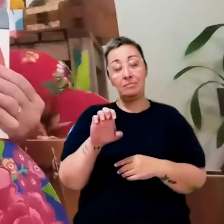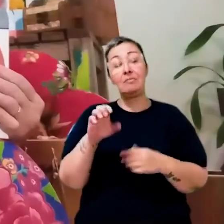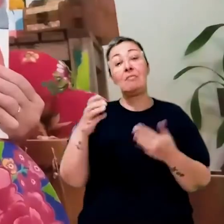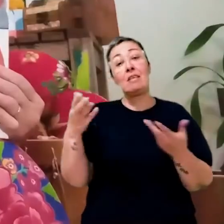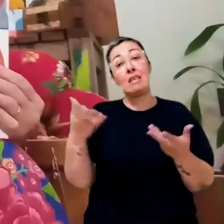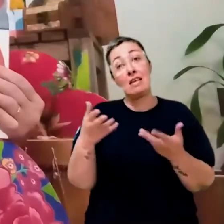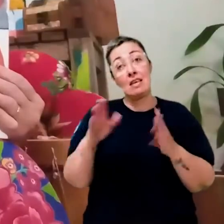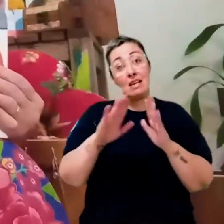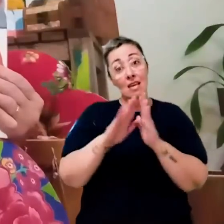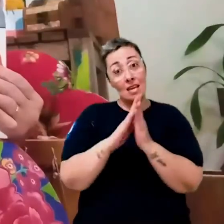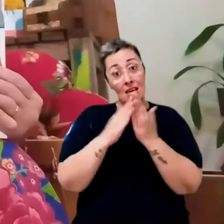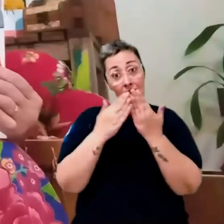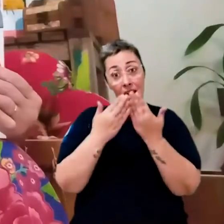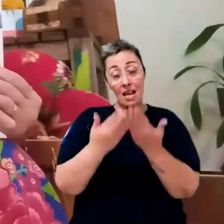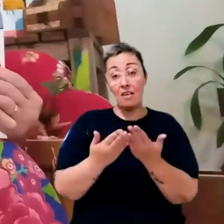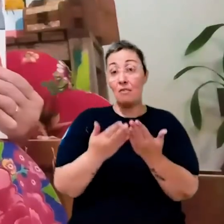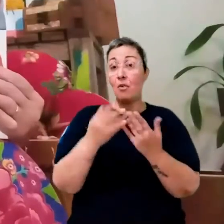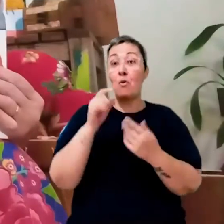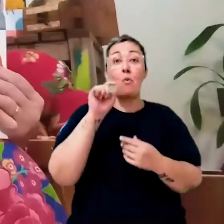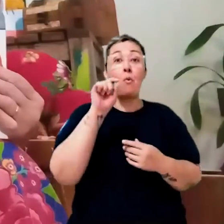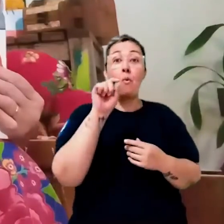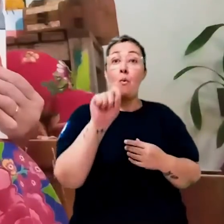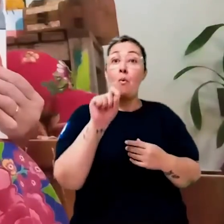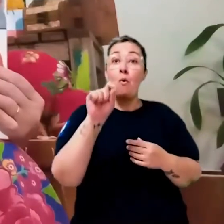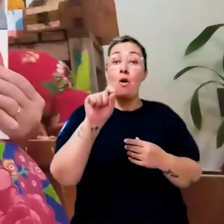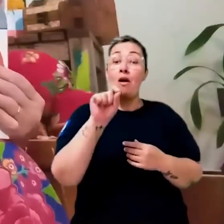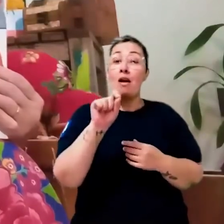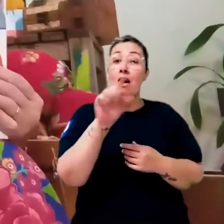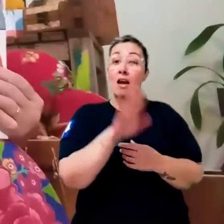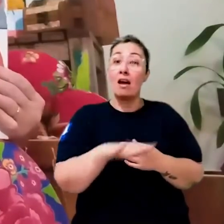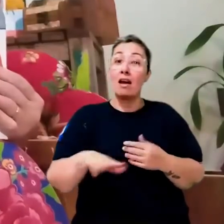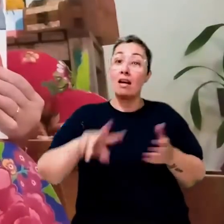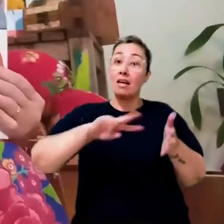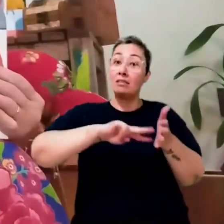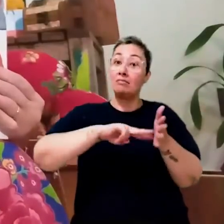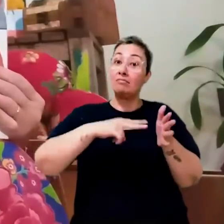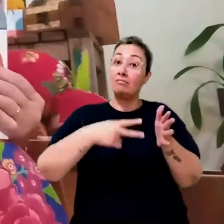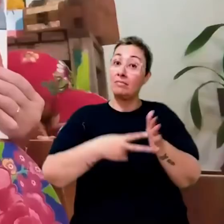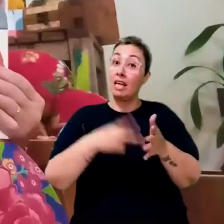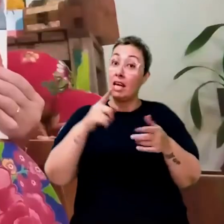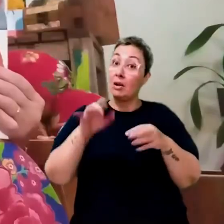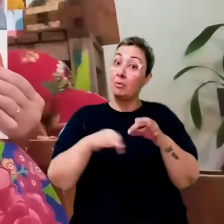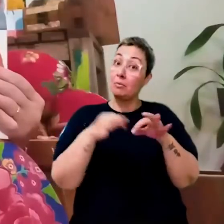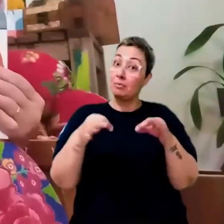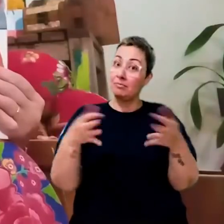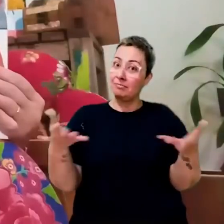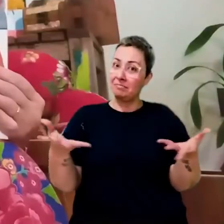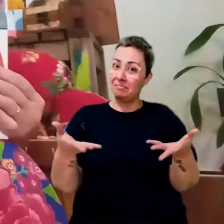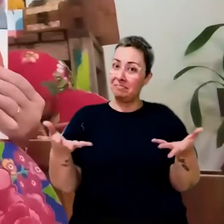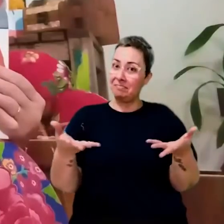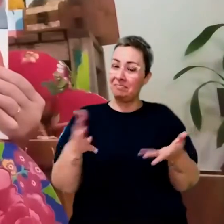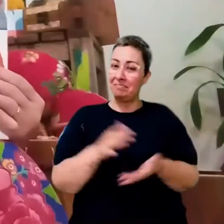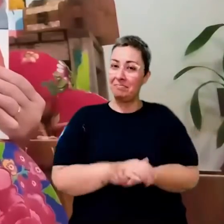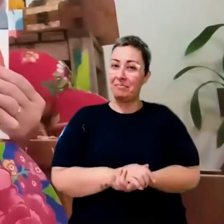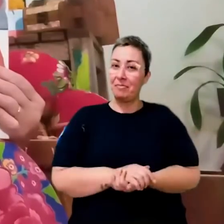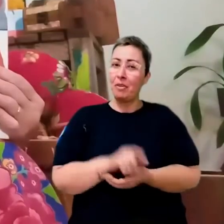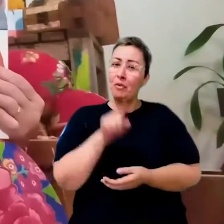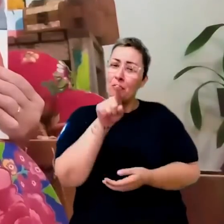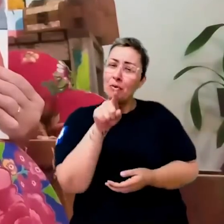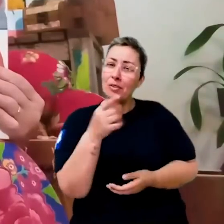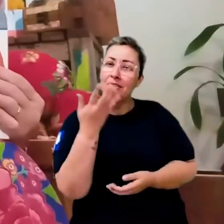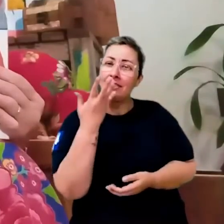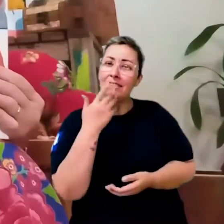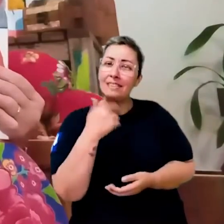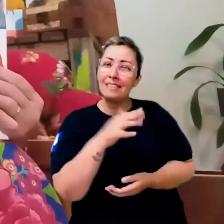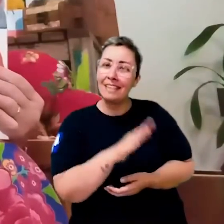E este livro, O Que É Uma Criança, é um presente pra gente hoje. Você,